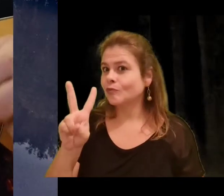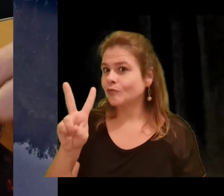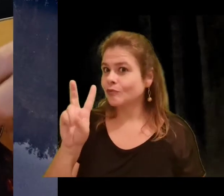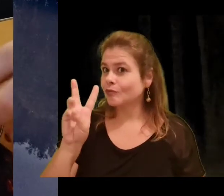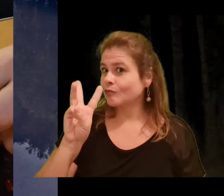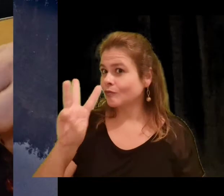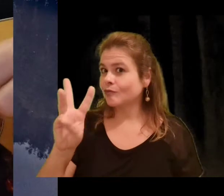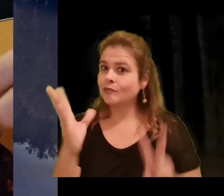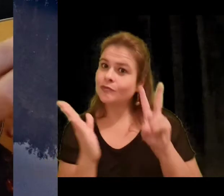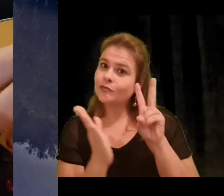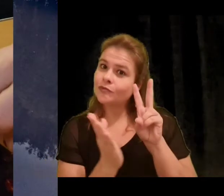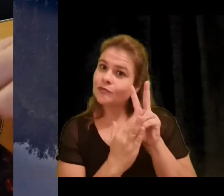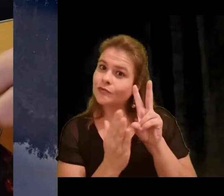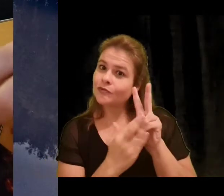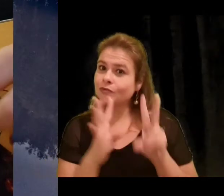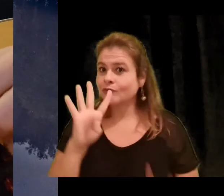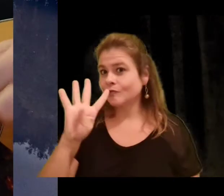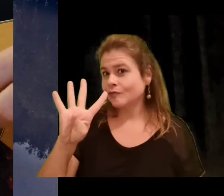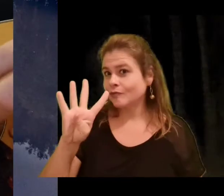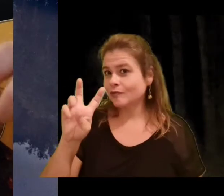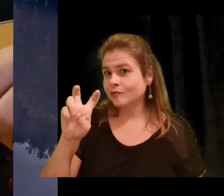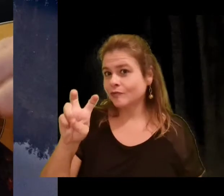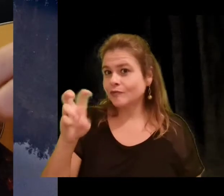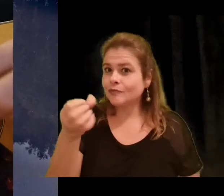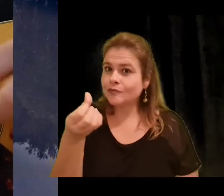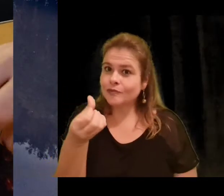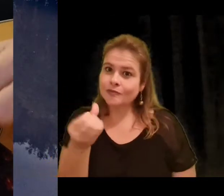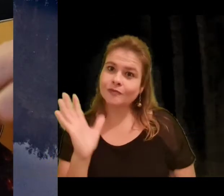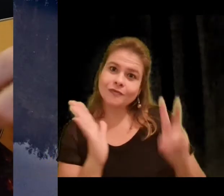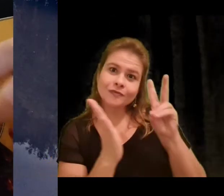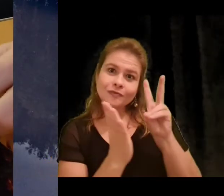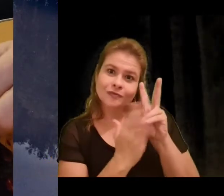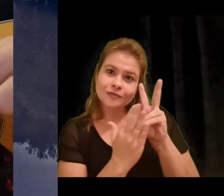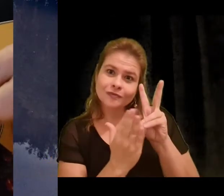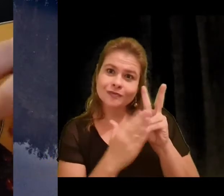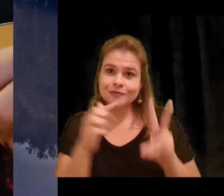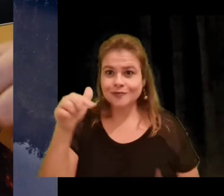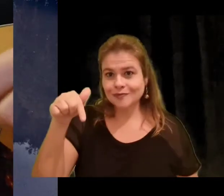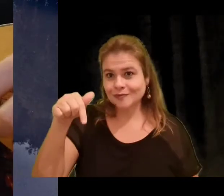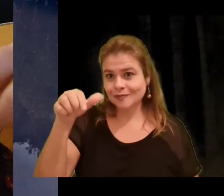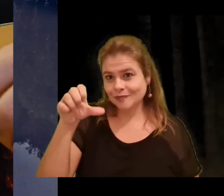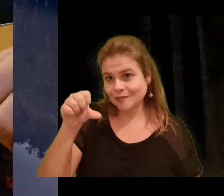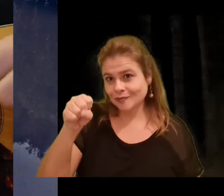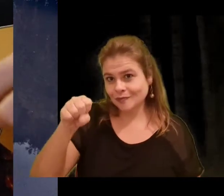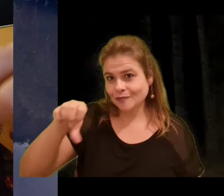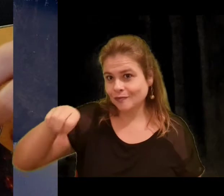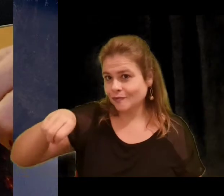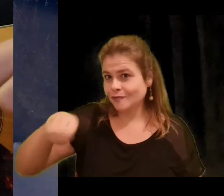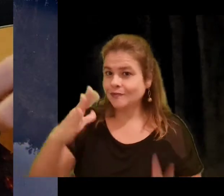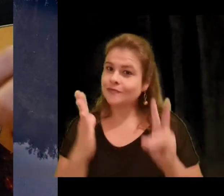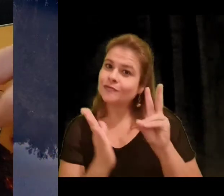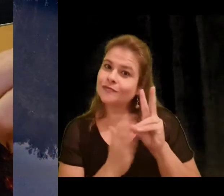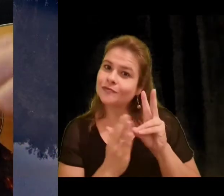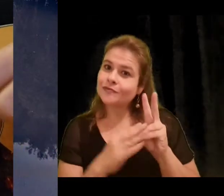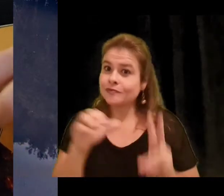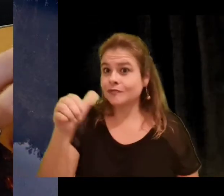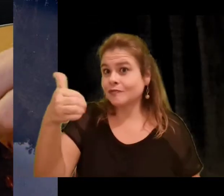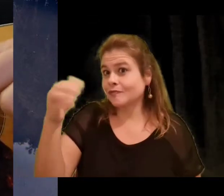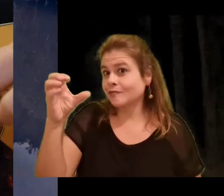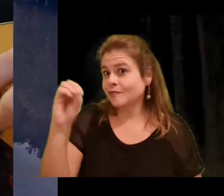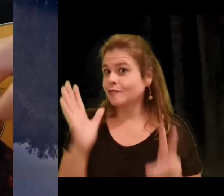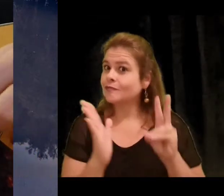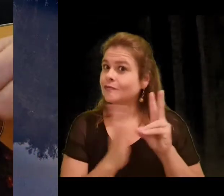Um, dois, três indiozinhos, quatro, cinco, seis indiozinhos Sete, oito, nove